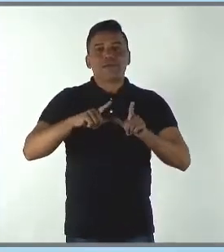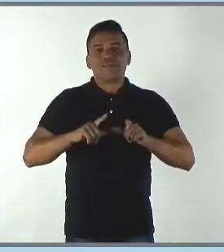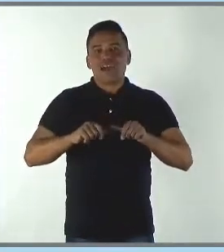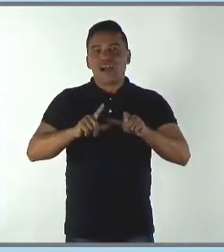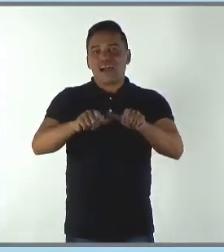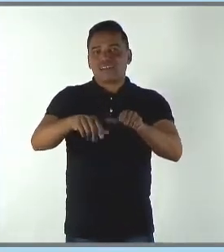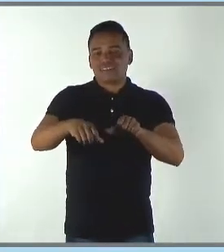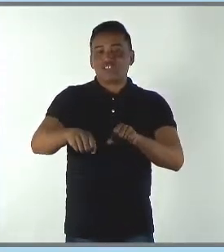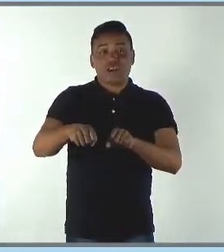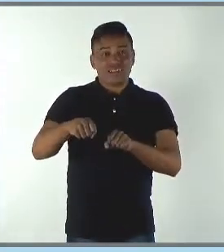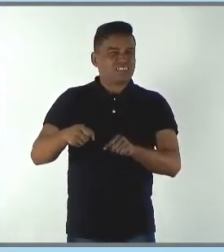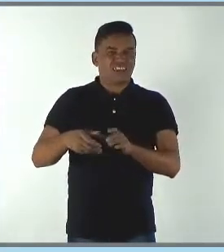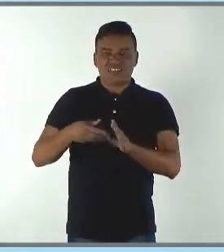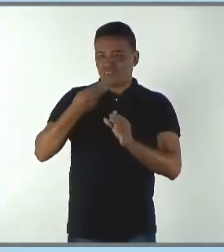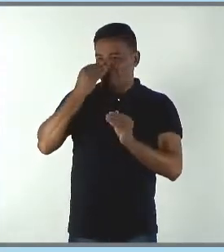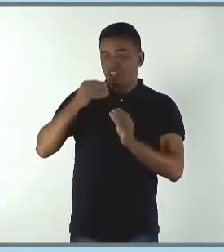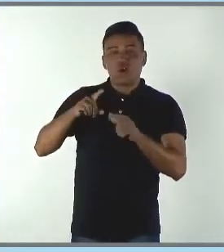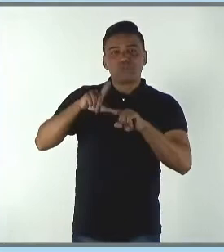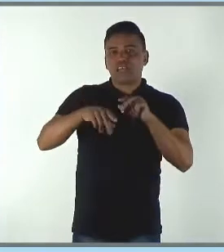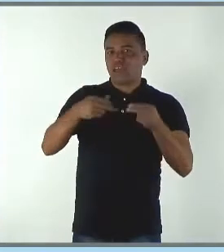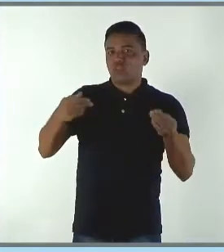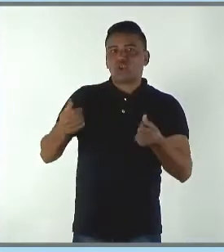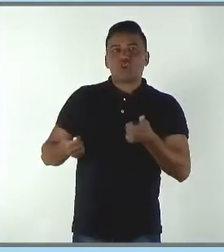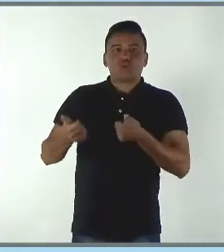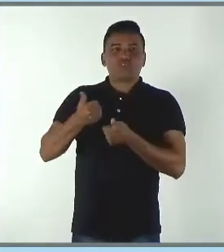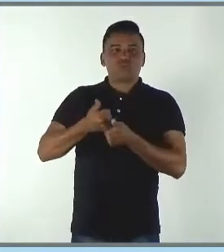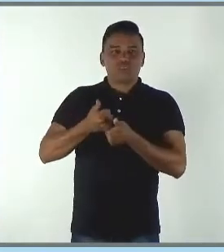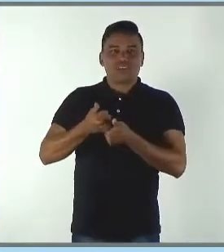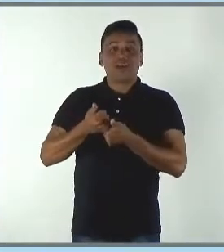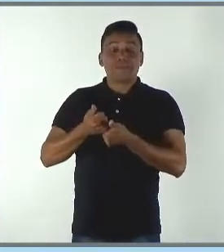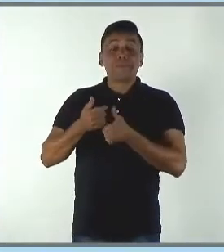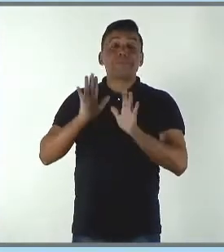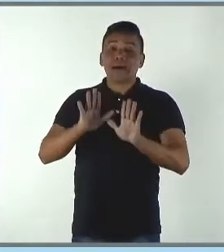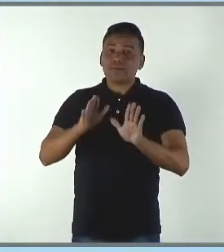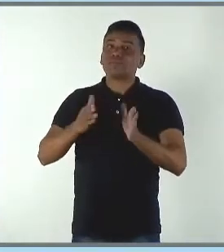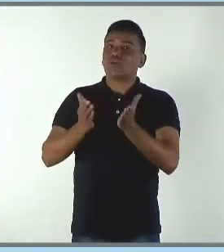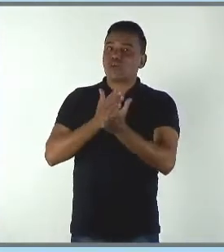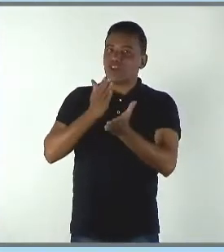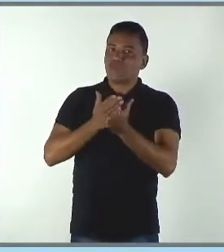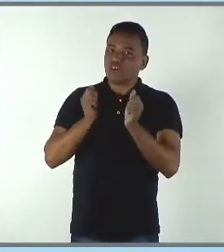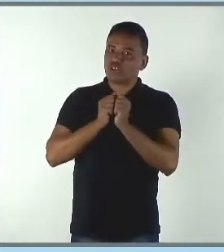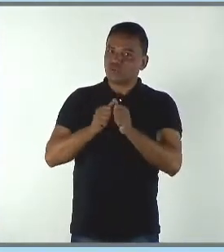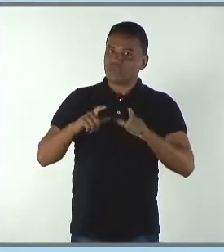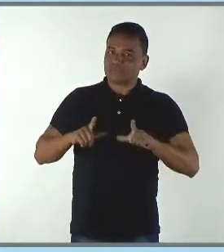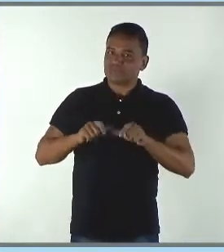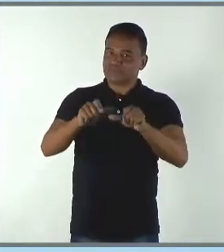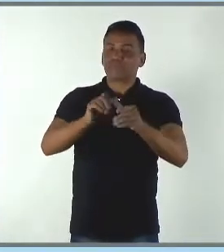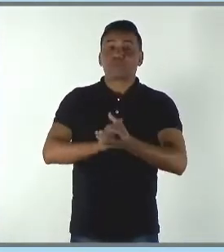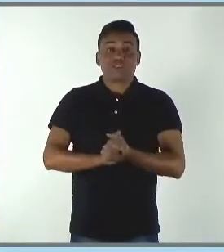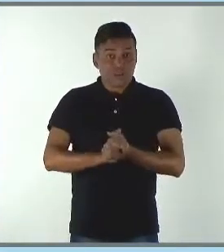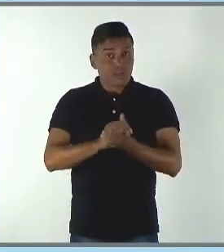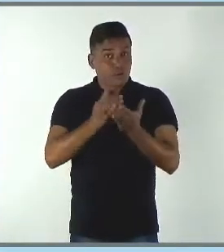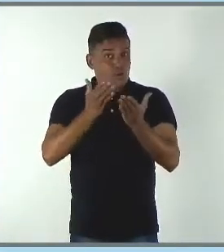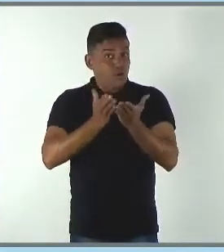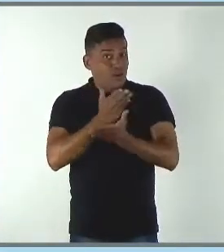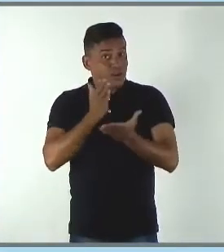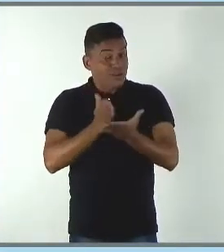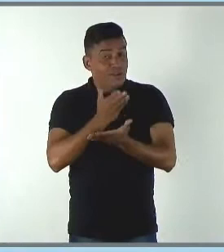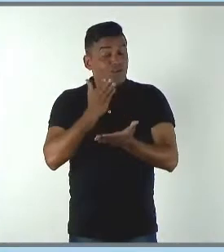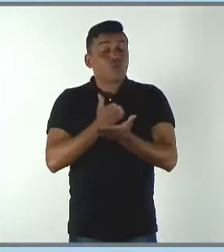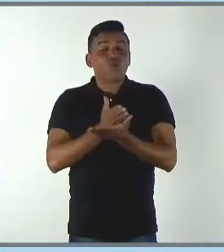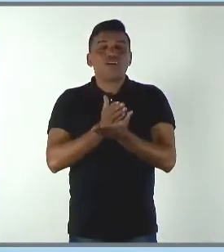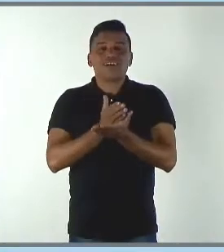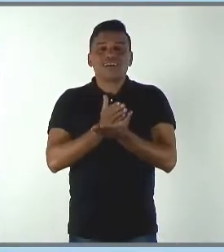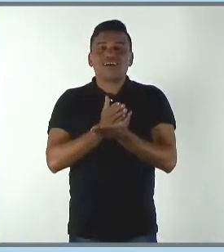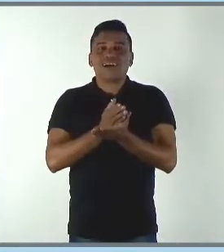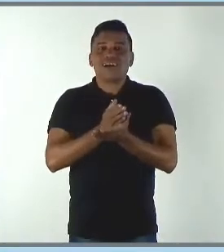deixar outra coisa para trás. E há ainda um outro aspecto importante, pessoal, o livro está inserido numa cadeia econômica,